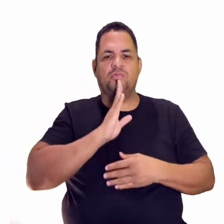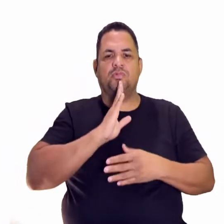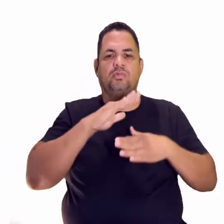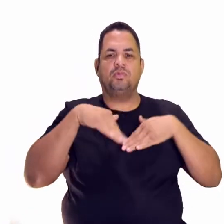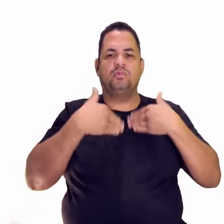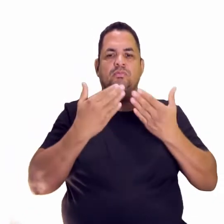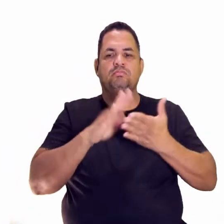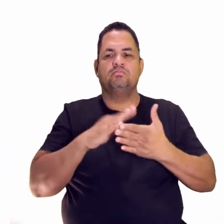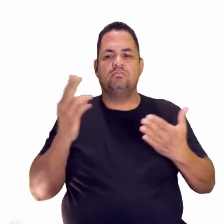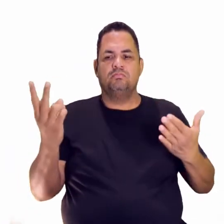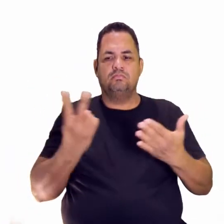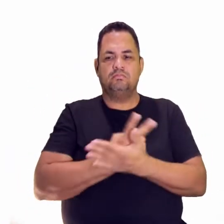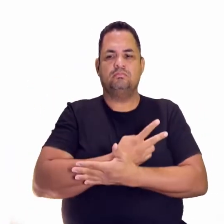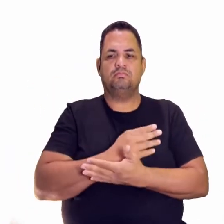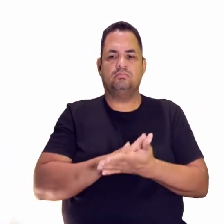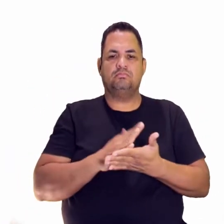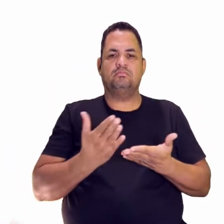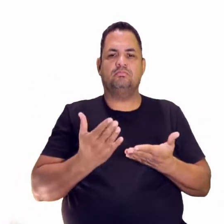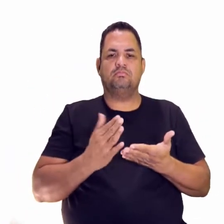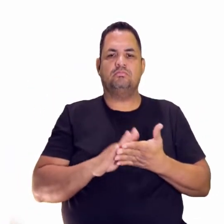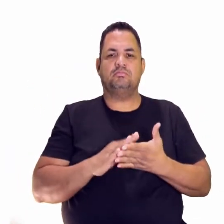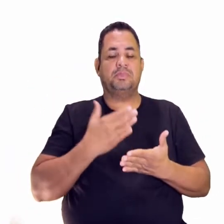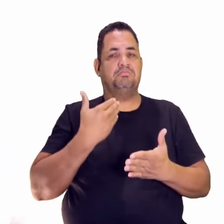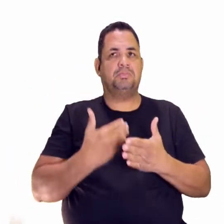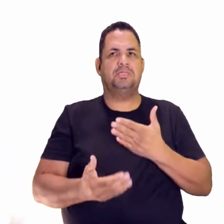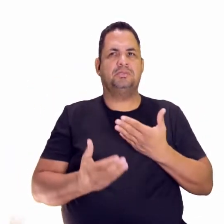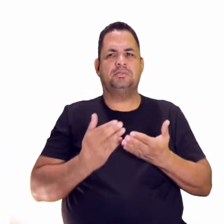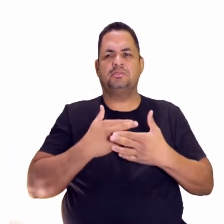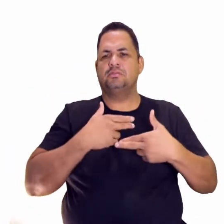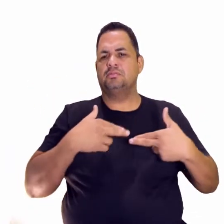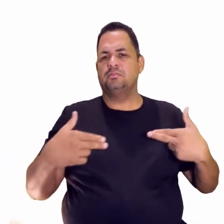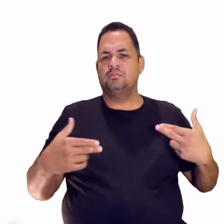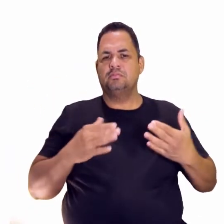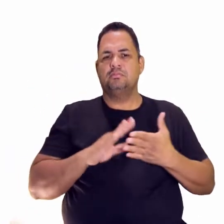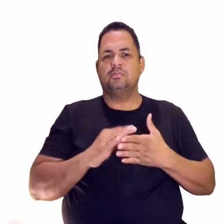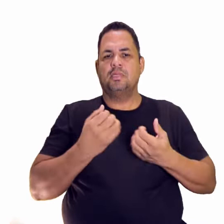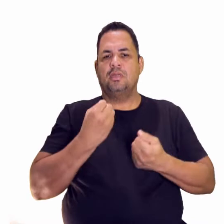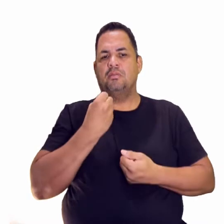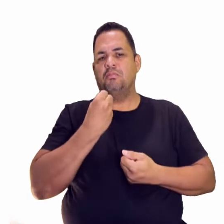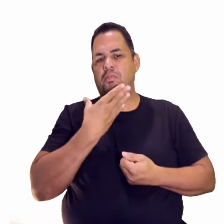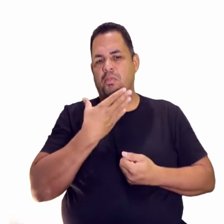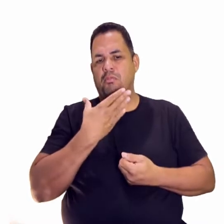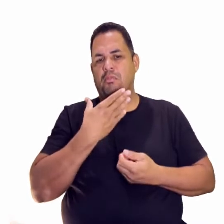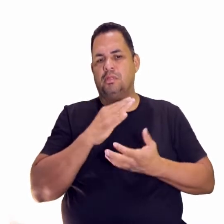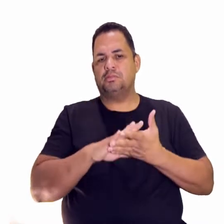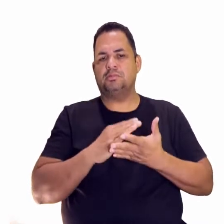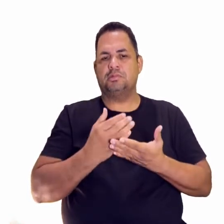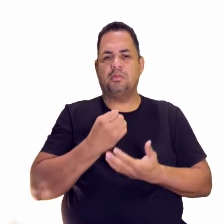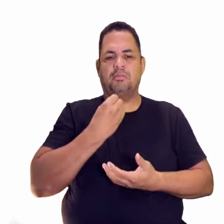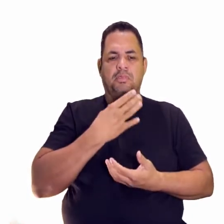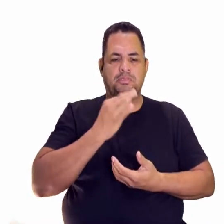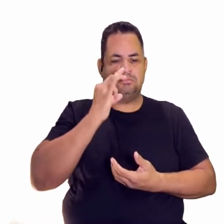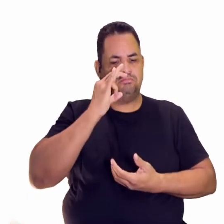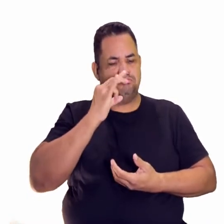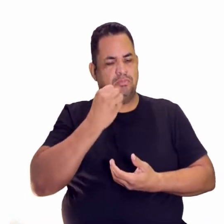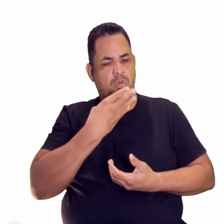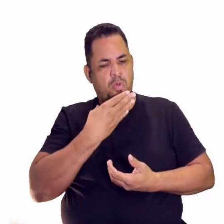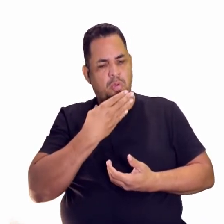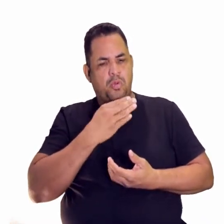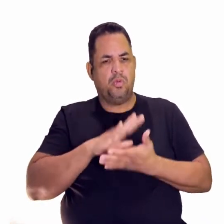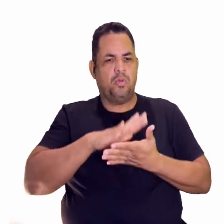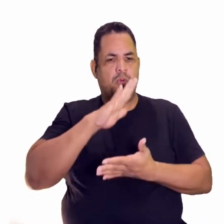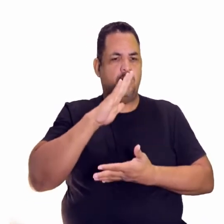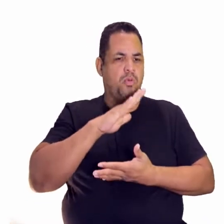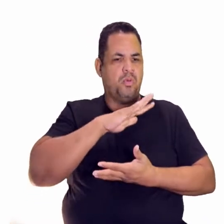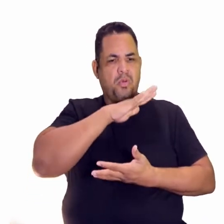isso aí acontece, muita coisa se perde. Então, é bom analisar os prós e os contras, né, dos preconceitos,